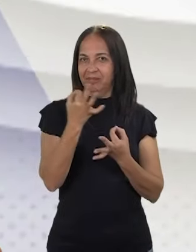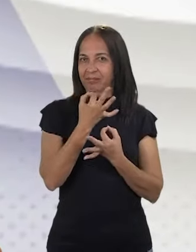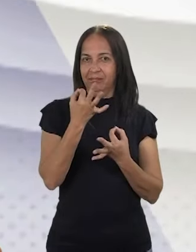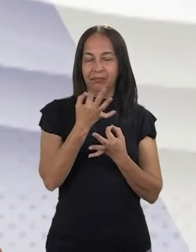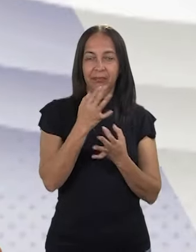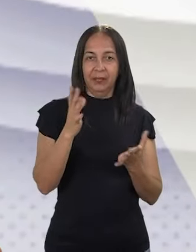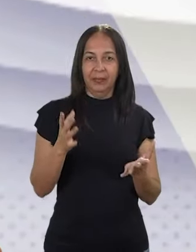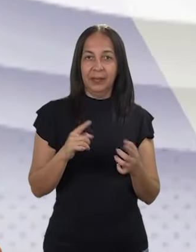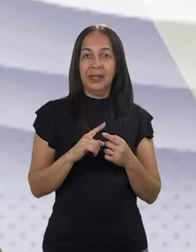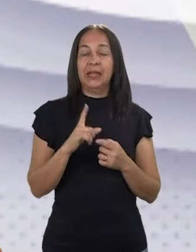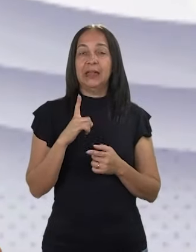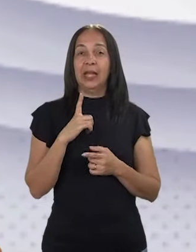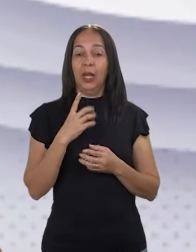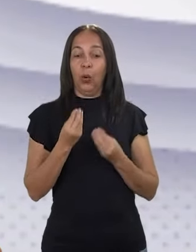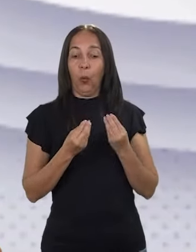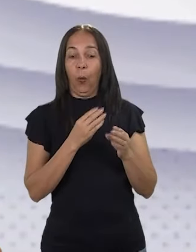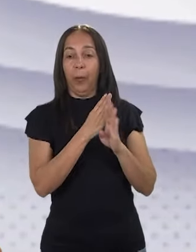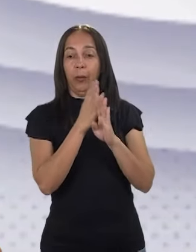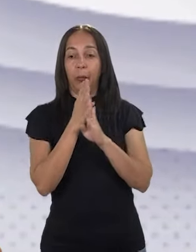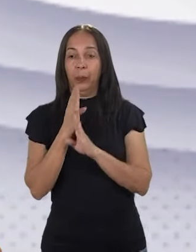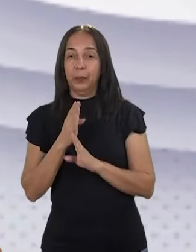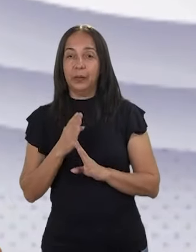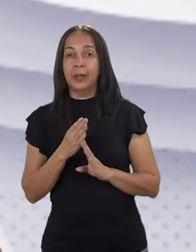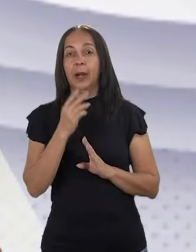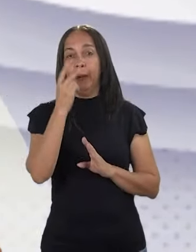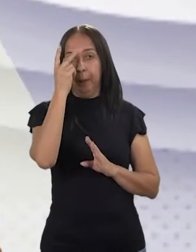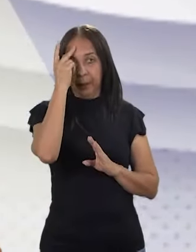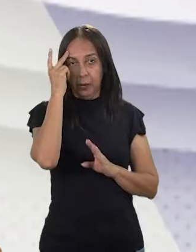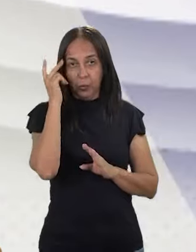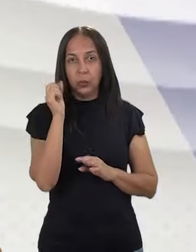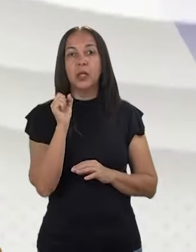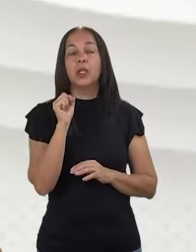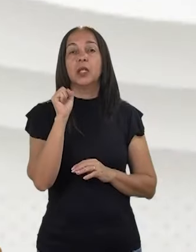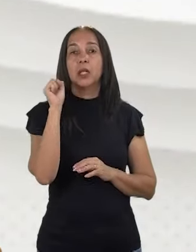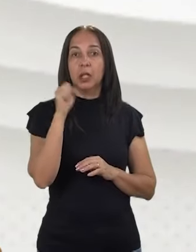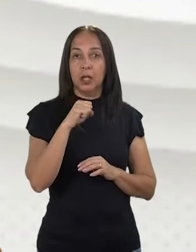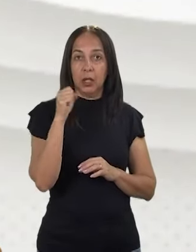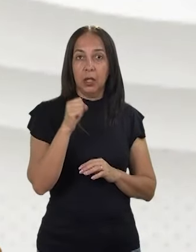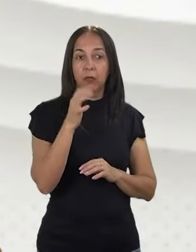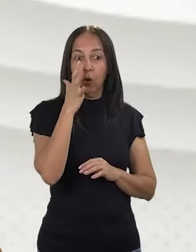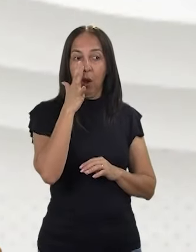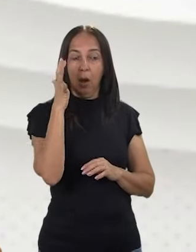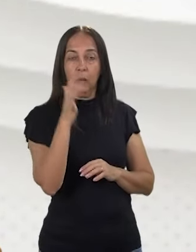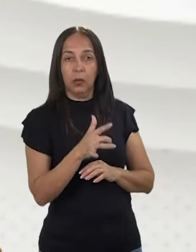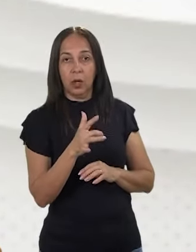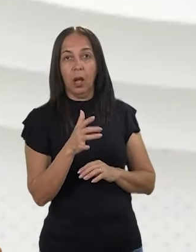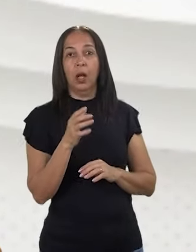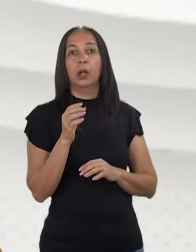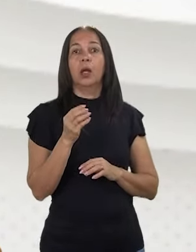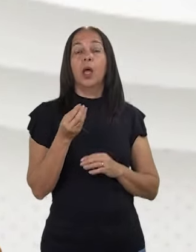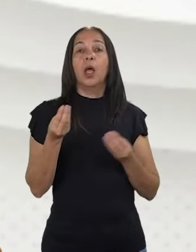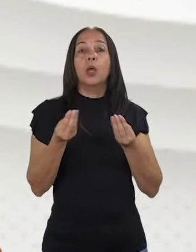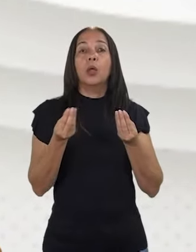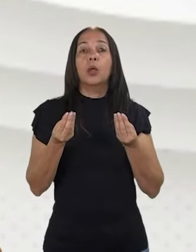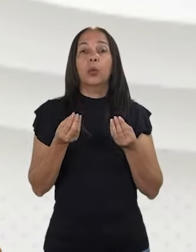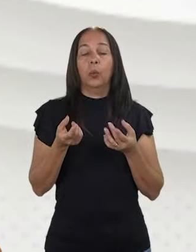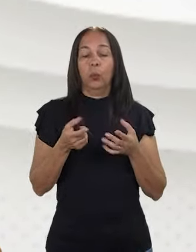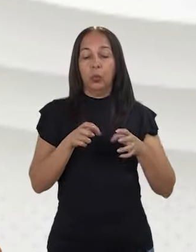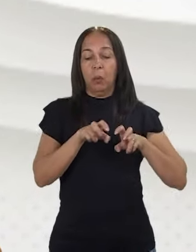tem como encontrar pessoas que de fato foram incriminadas de algo foram acusadas se colocam hoje em dia no banco doé dos réus digamos